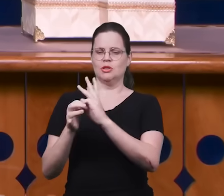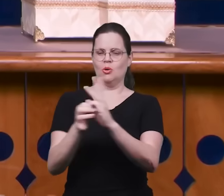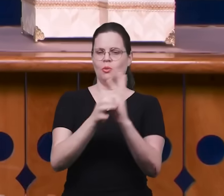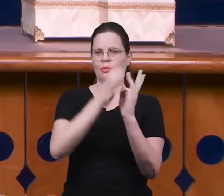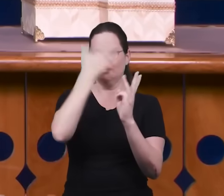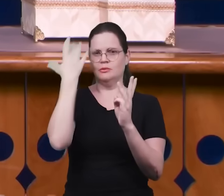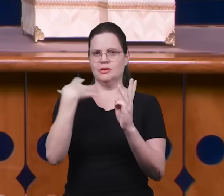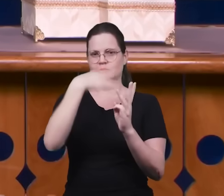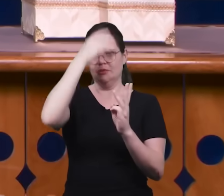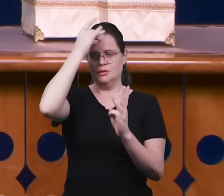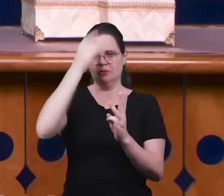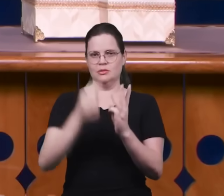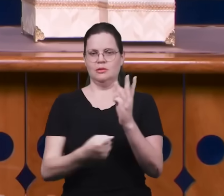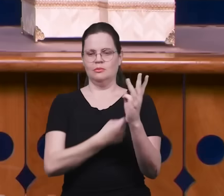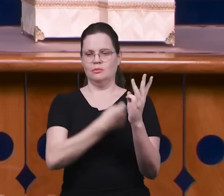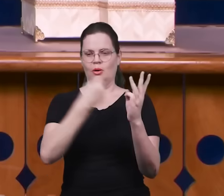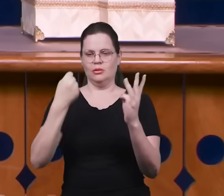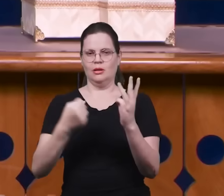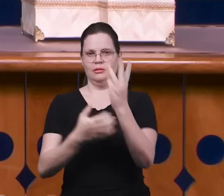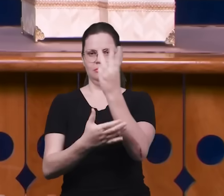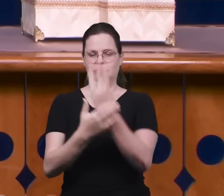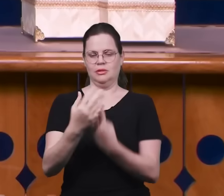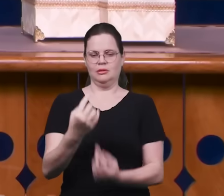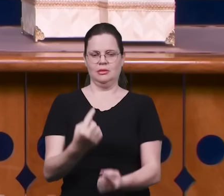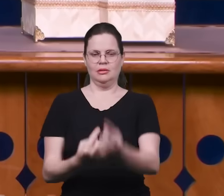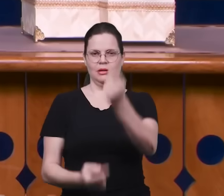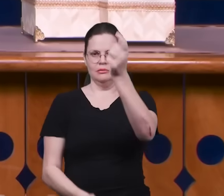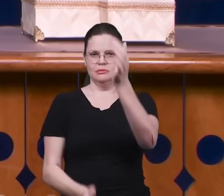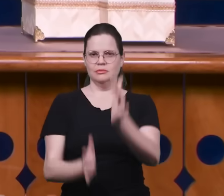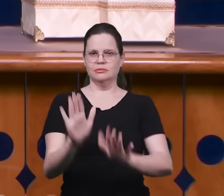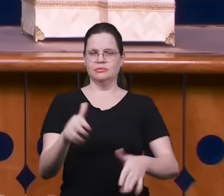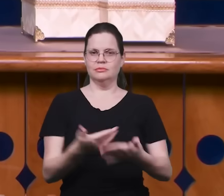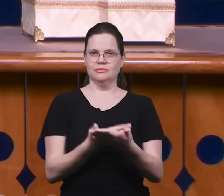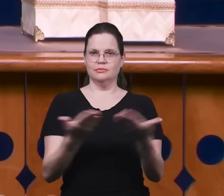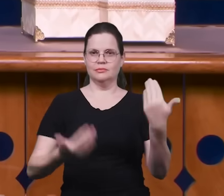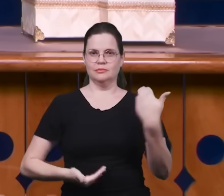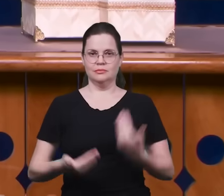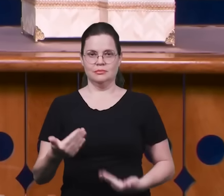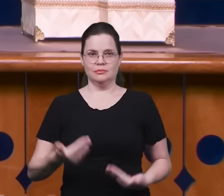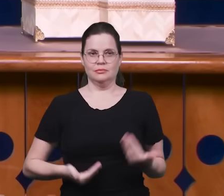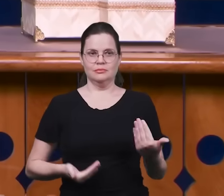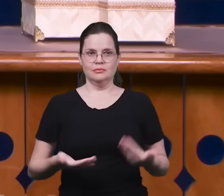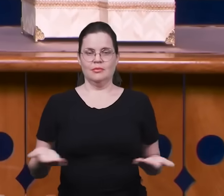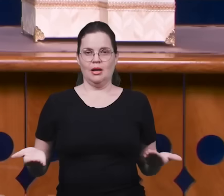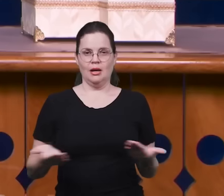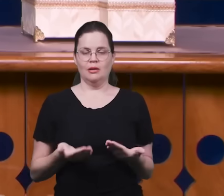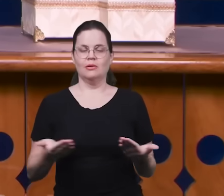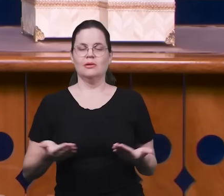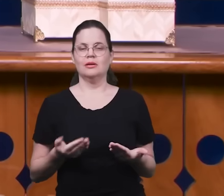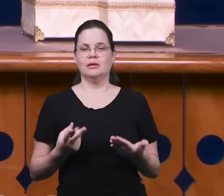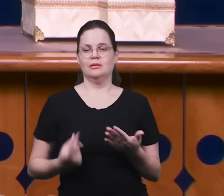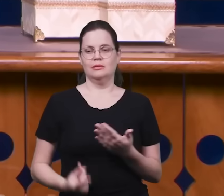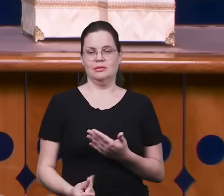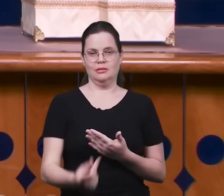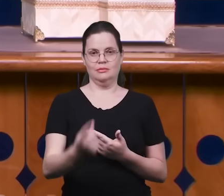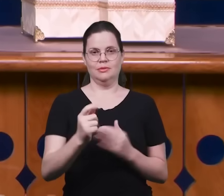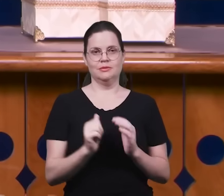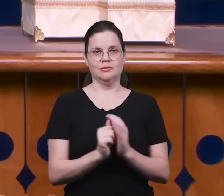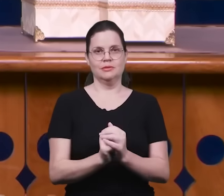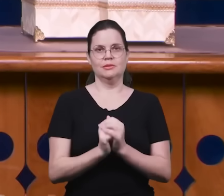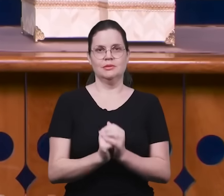comunhão e o poder do Espírito Santo de Deus estejam convosco, amados irmãos, agora e para todo